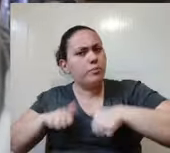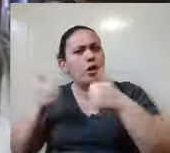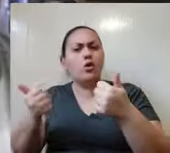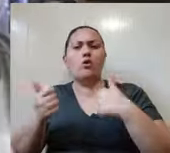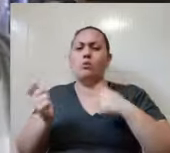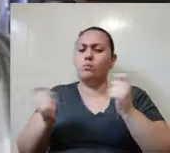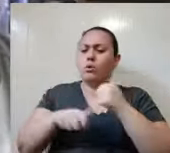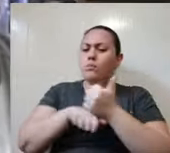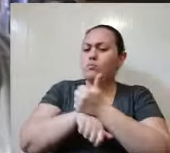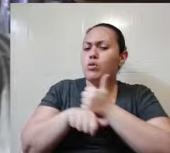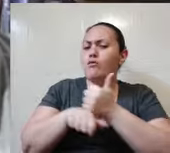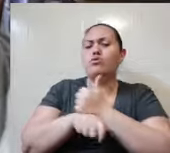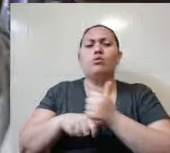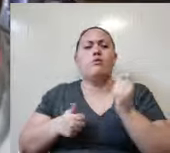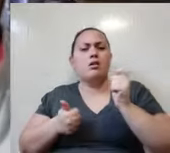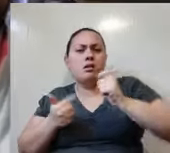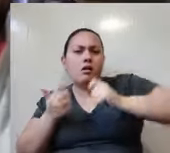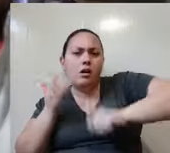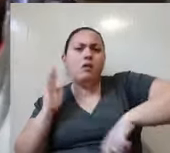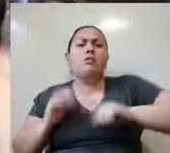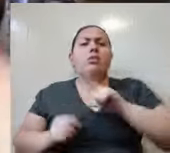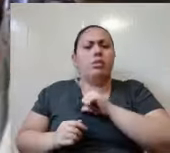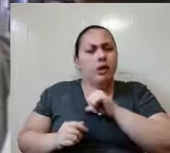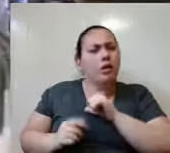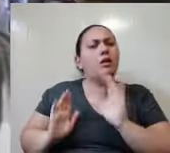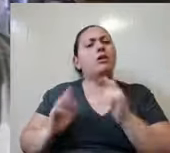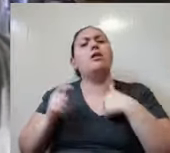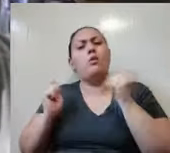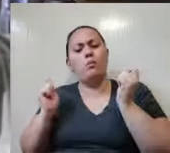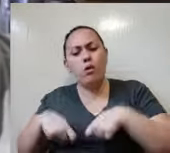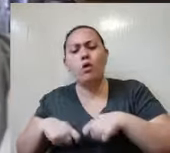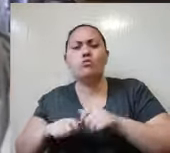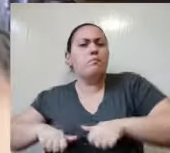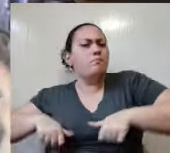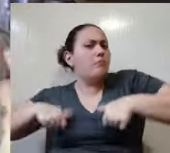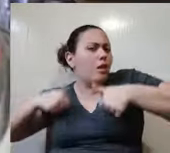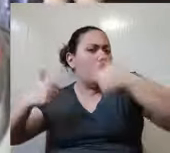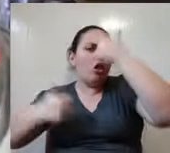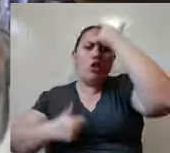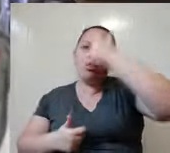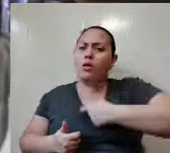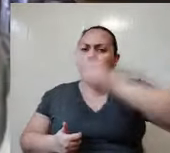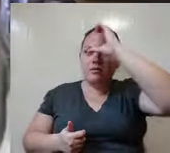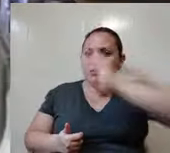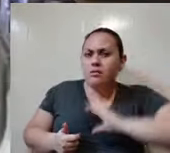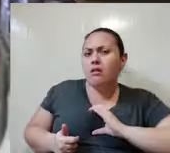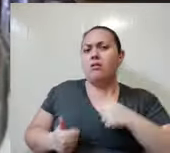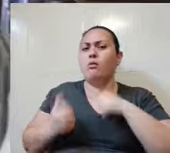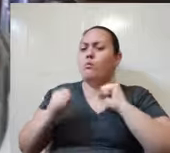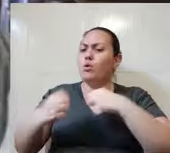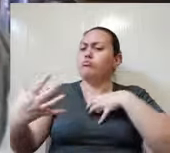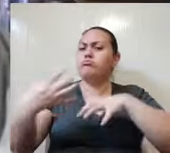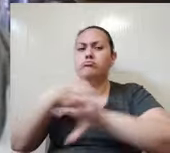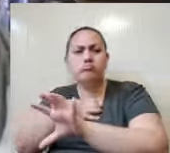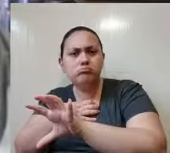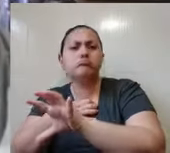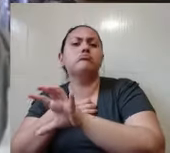tornar um profissional mais competente, eu posso ser uma pessoa melhor, eu posso me colocar no lugar dos outros de uma